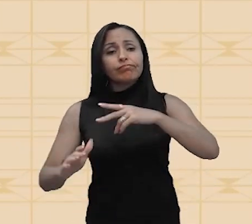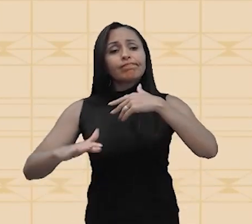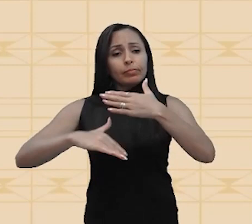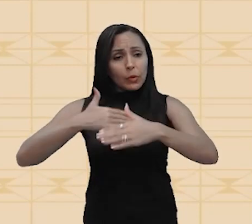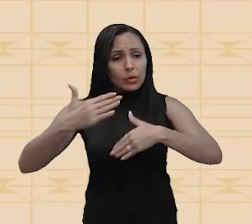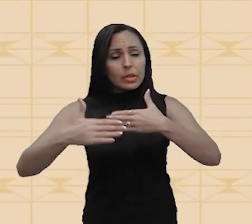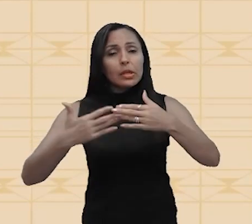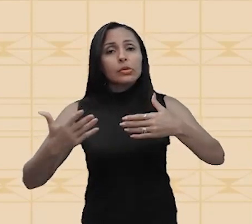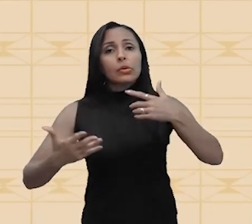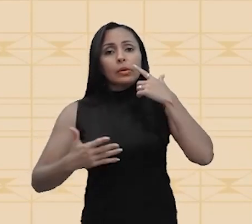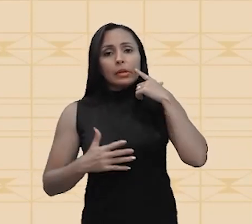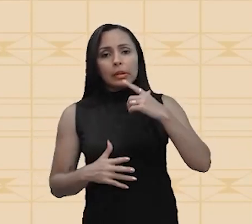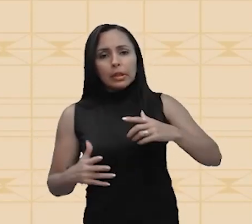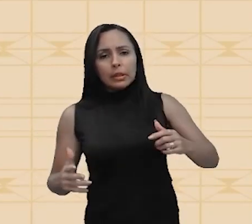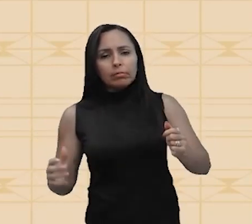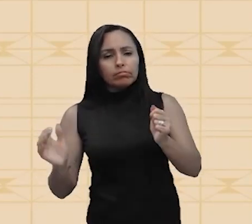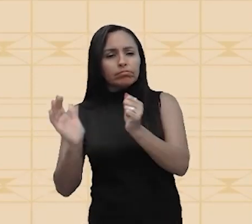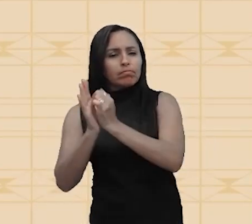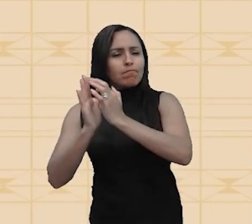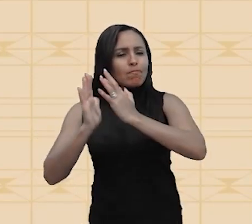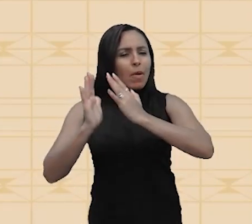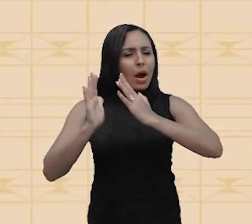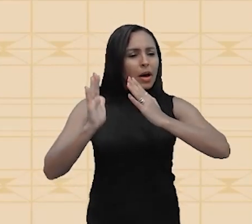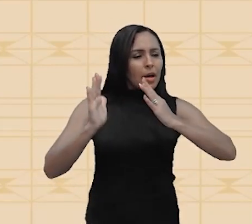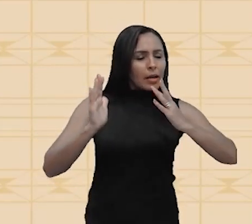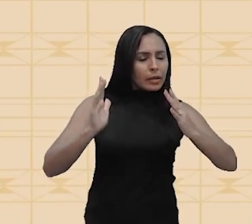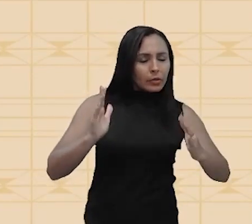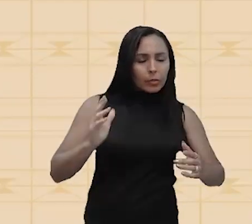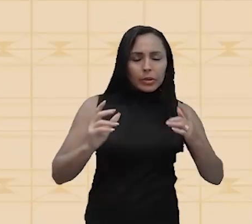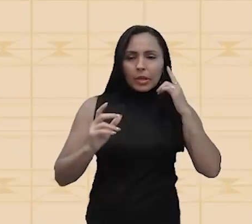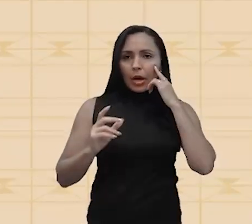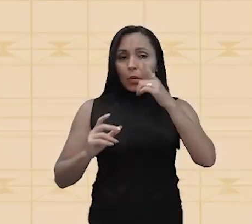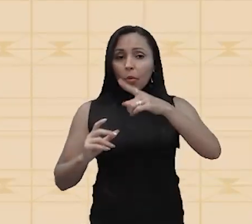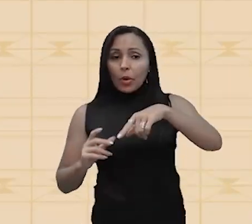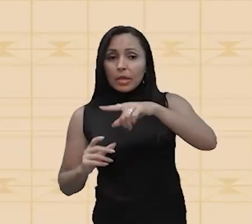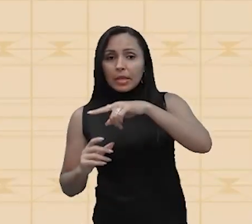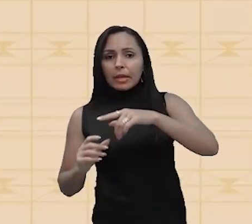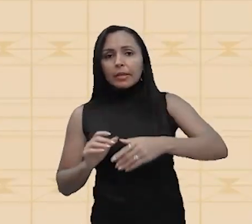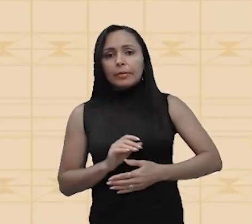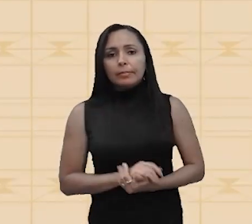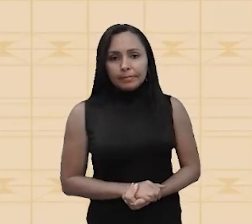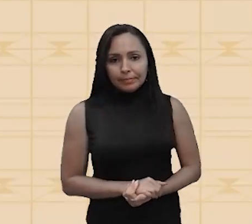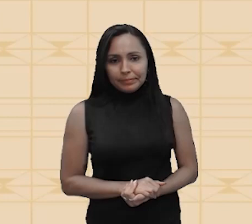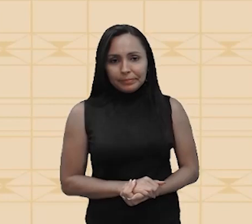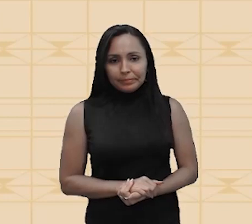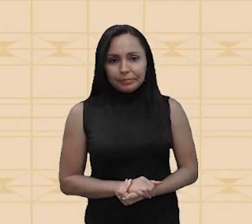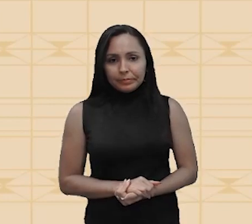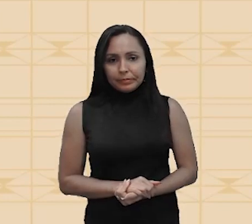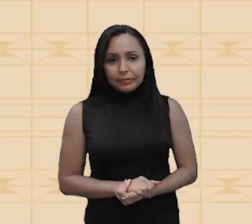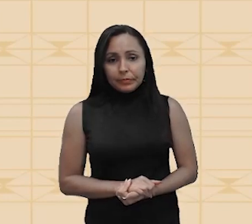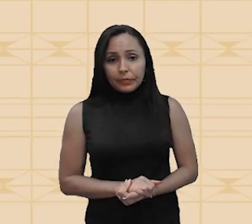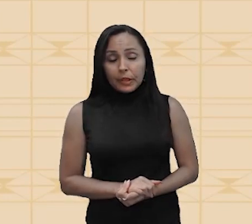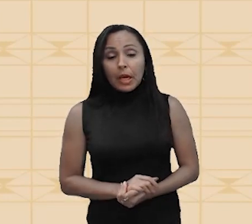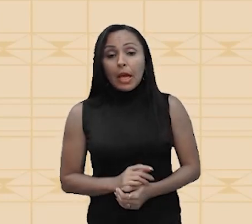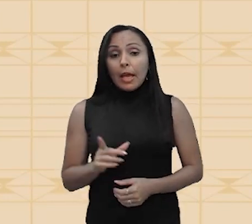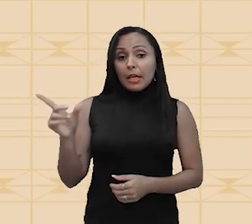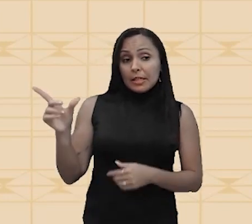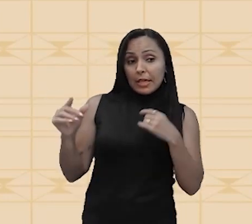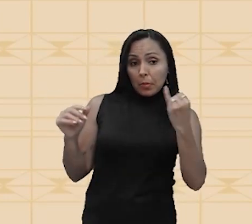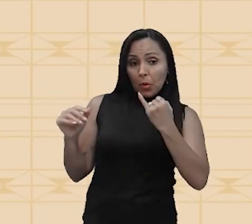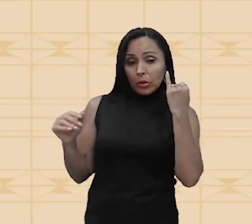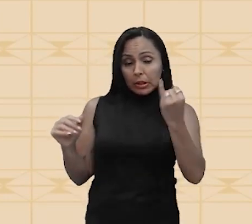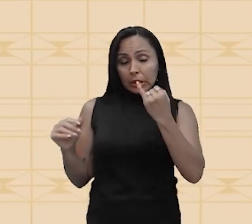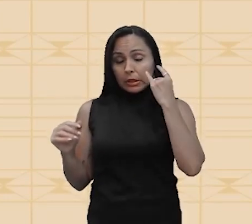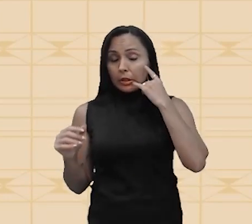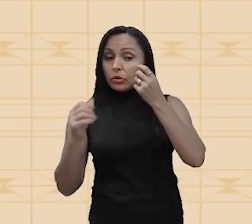emitem uma onda, essa onda bate em um obstáculo e é refletida. Essa reflexão é importante frisar